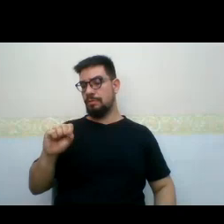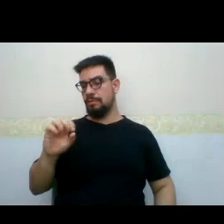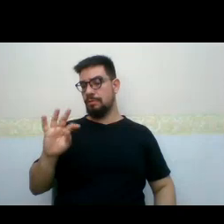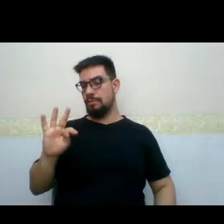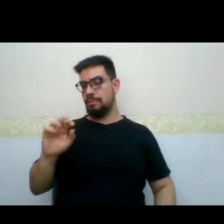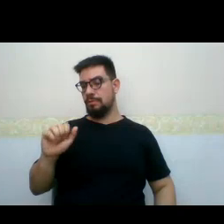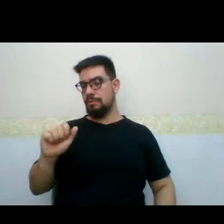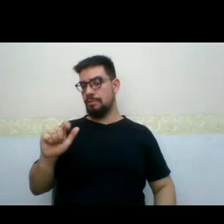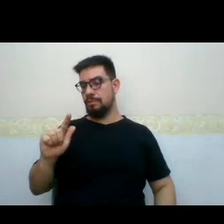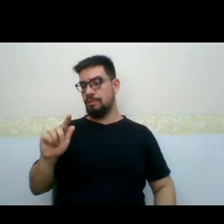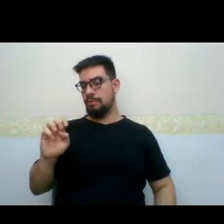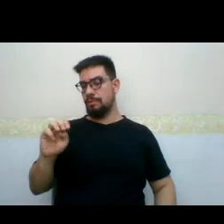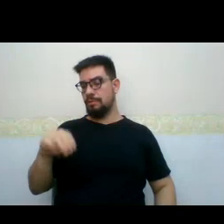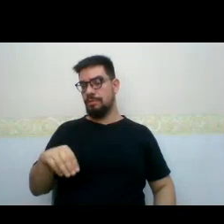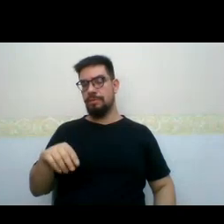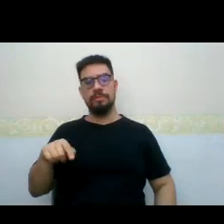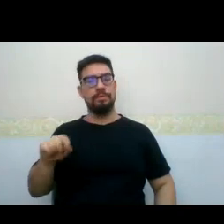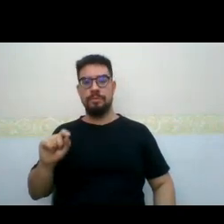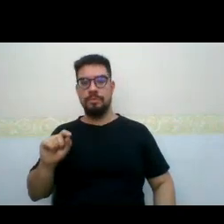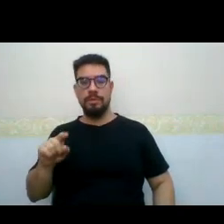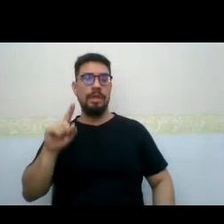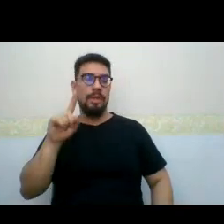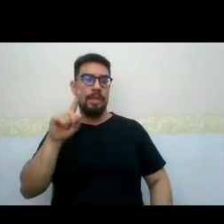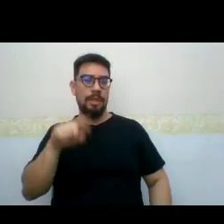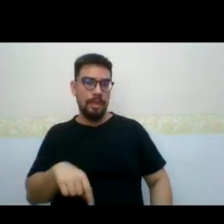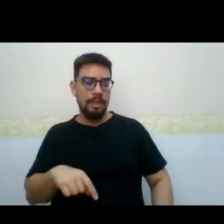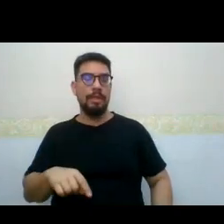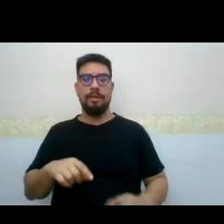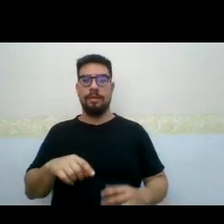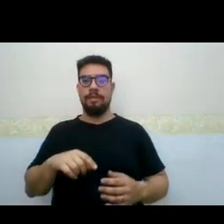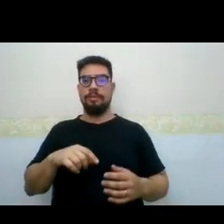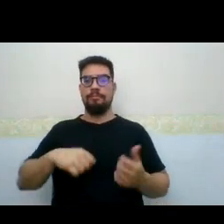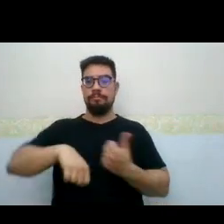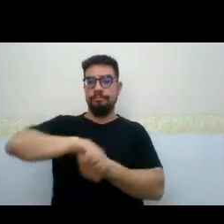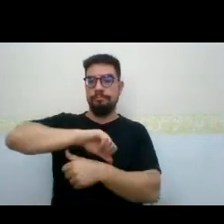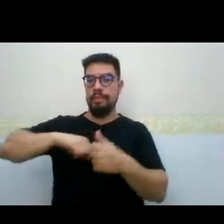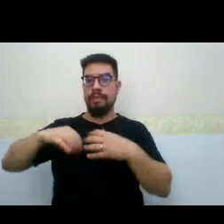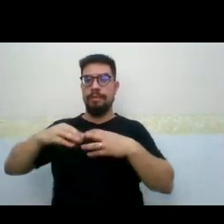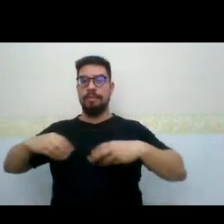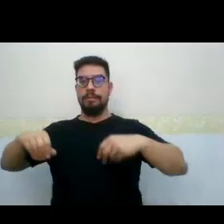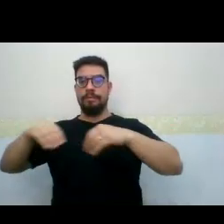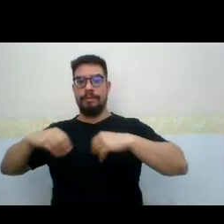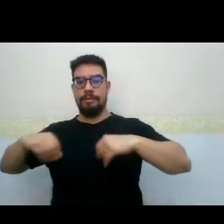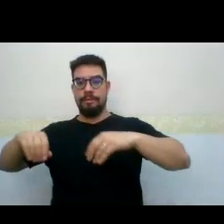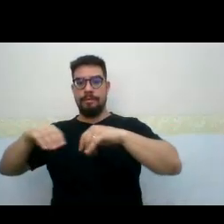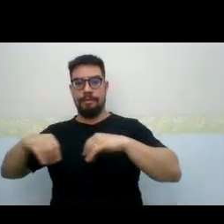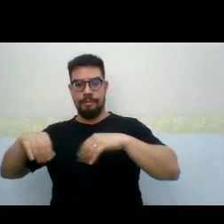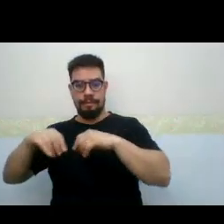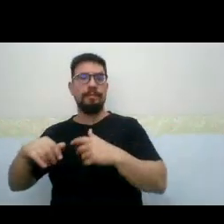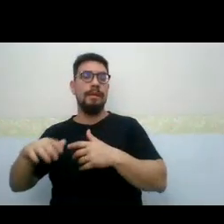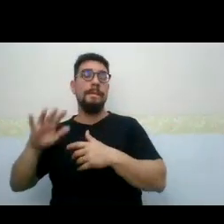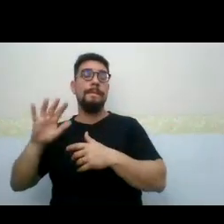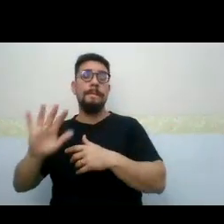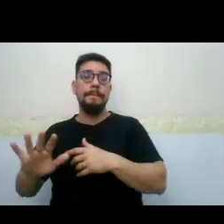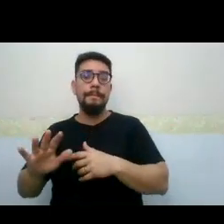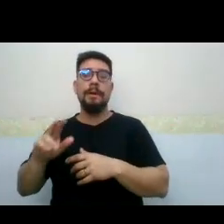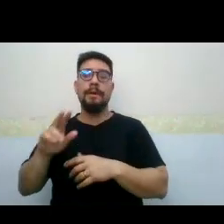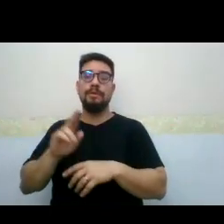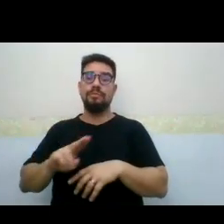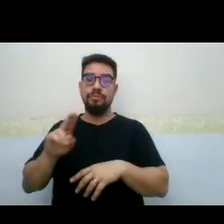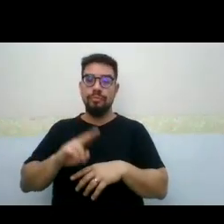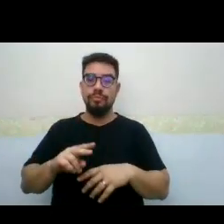terra vegetal na escola. Geralmente a gente faz isso em escolas que têm um espaço de terreno maior,